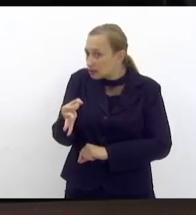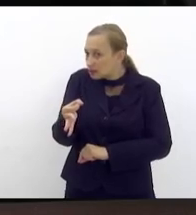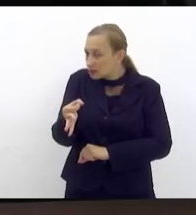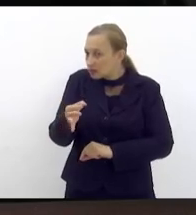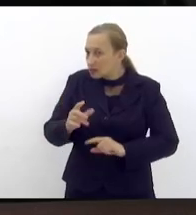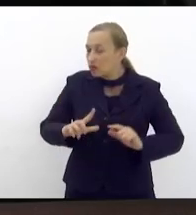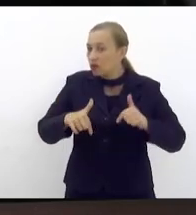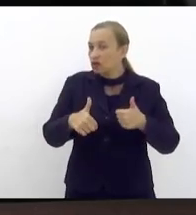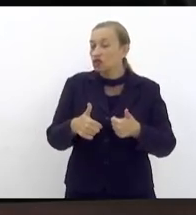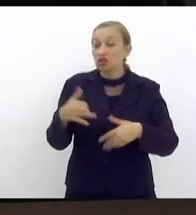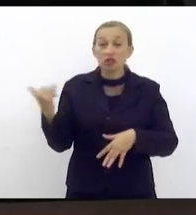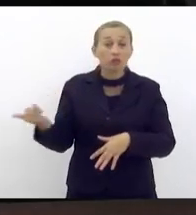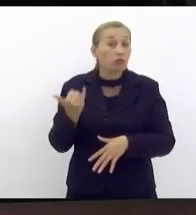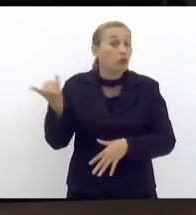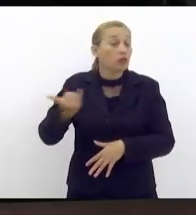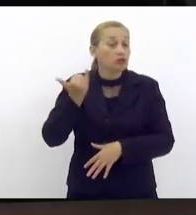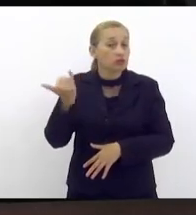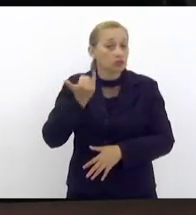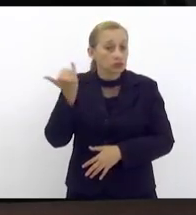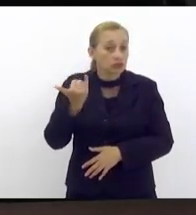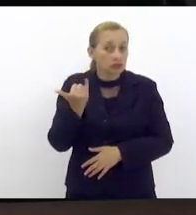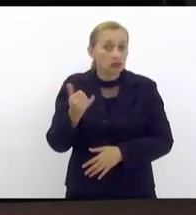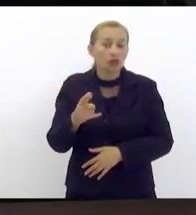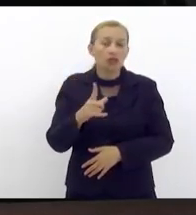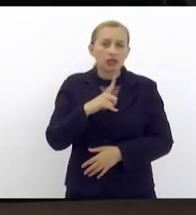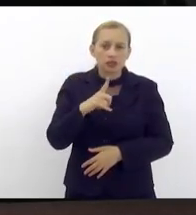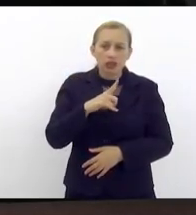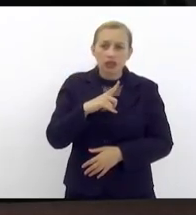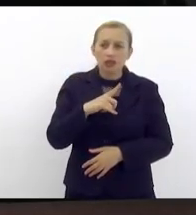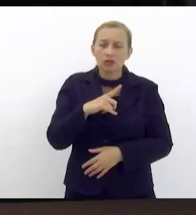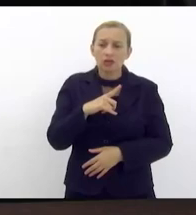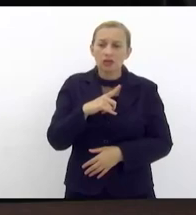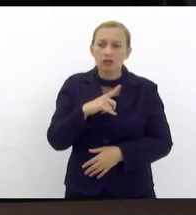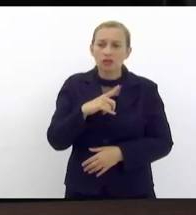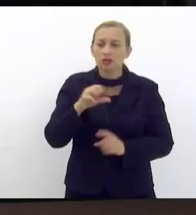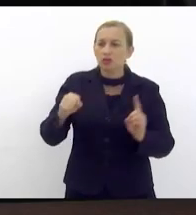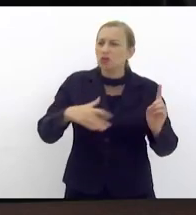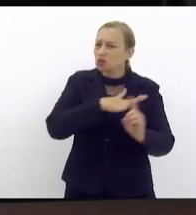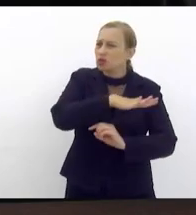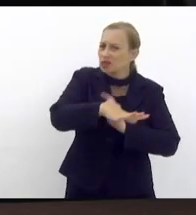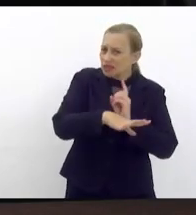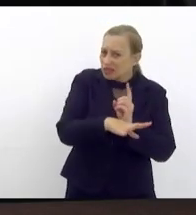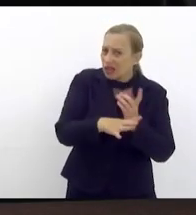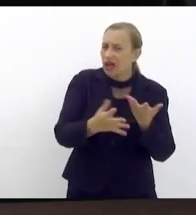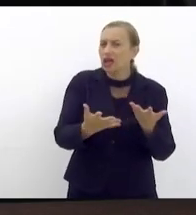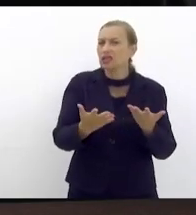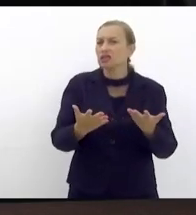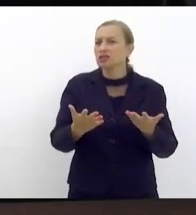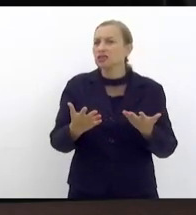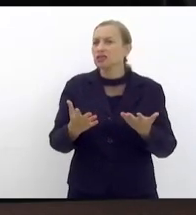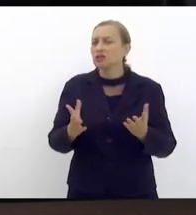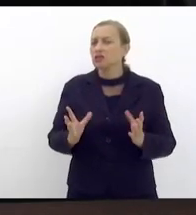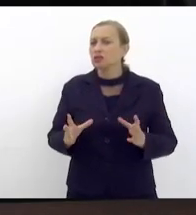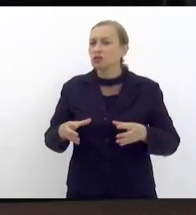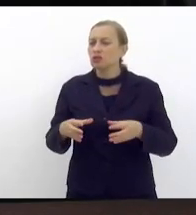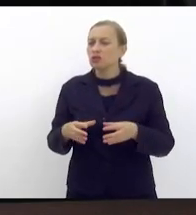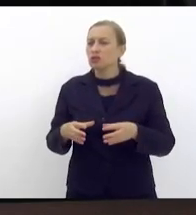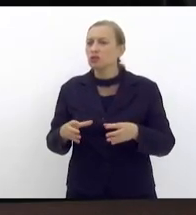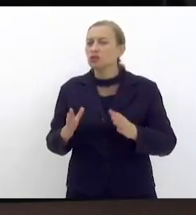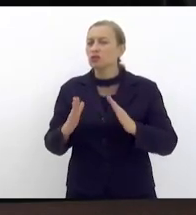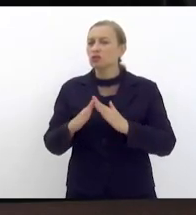as ações tão importantes para que tenhamos aí uma sociedade uma classe melhor